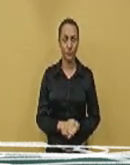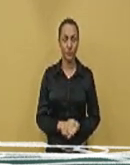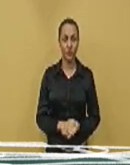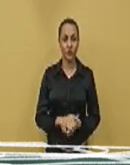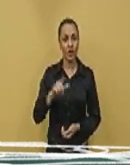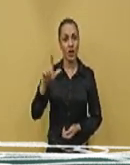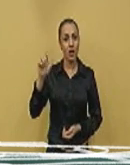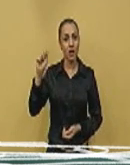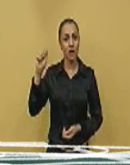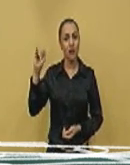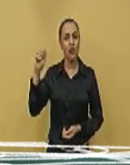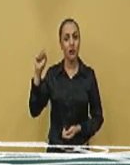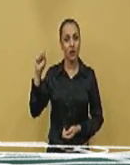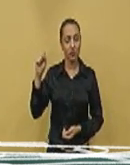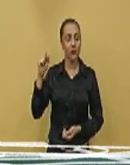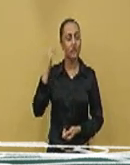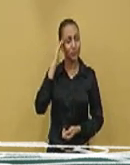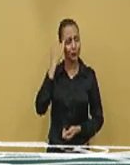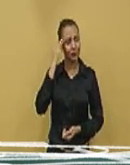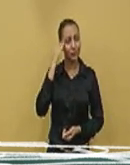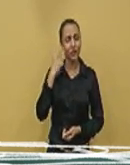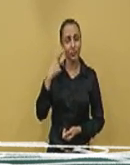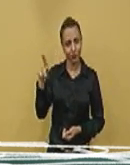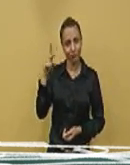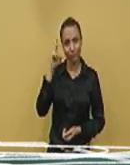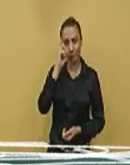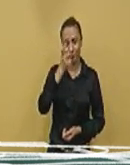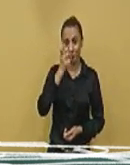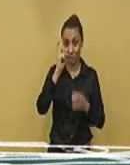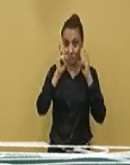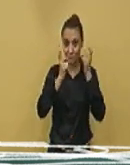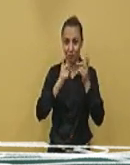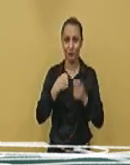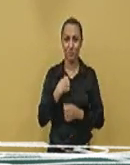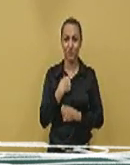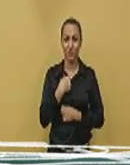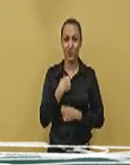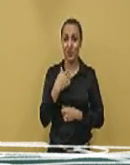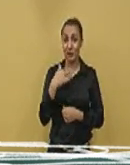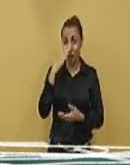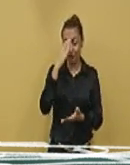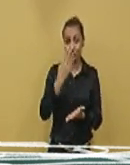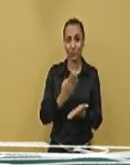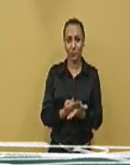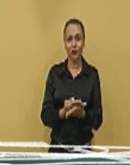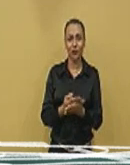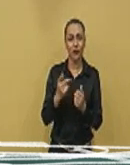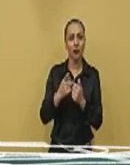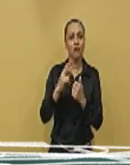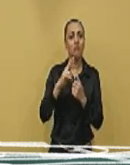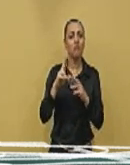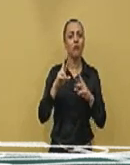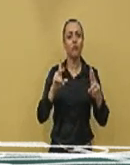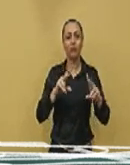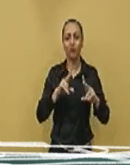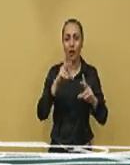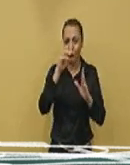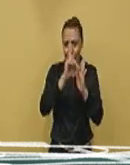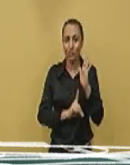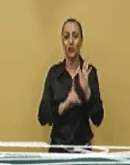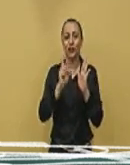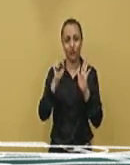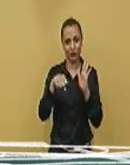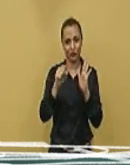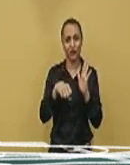Laís, eu compreendo muito bem, né, a sua preocupação. Eu acredito, né, que a pós-graduação é um direito. É um direito e